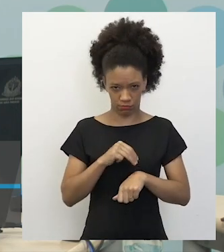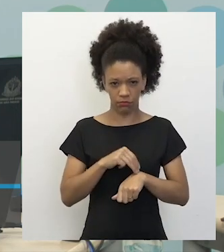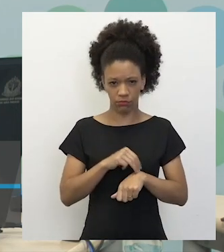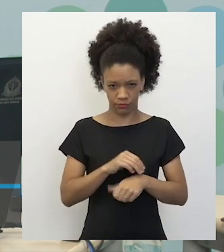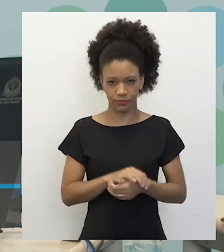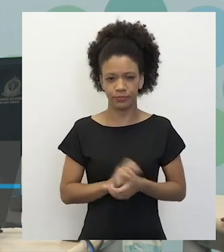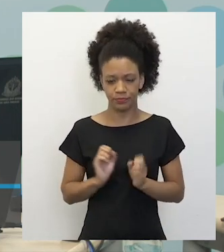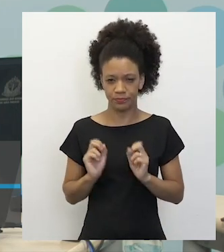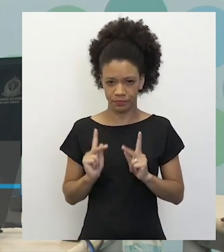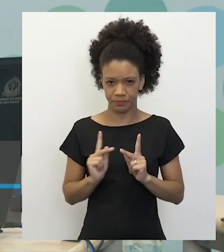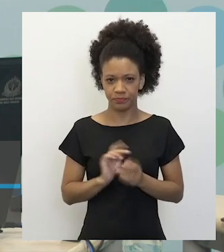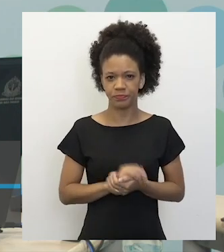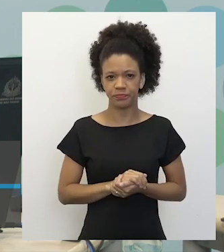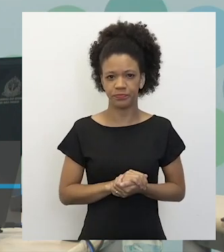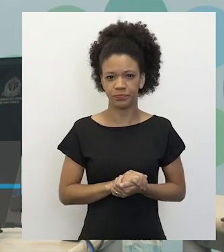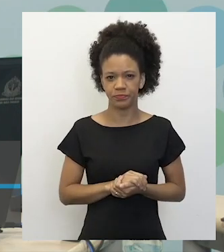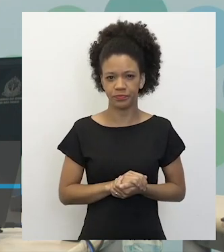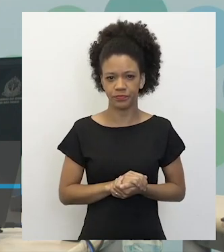tá bom?